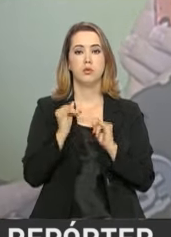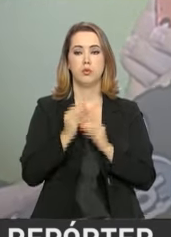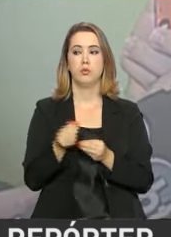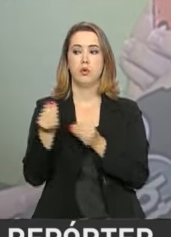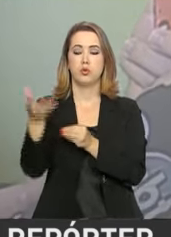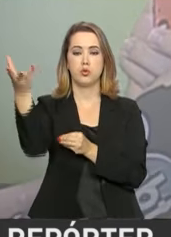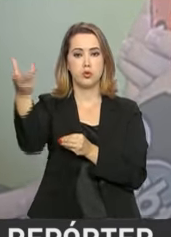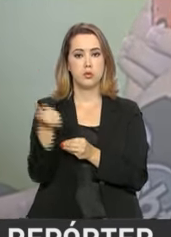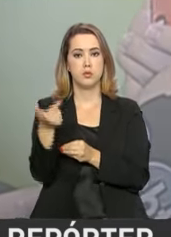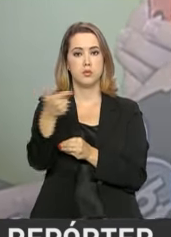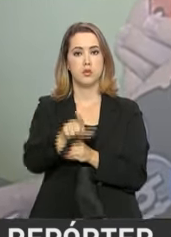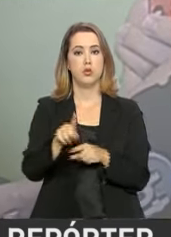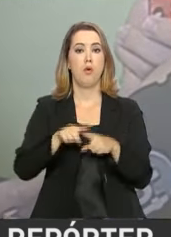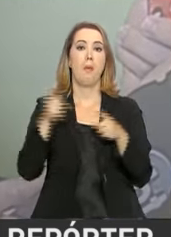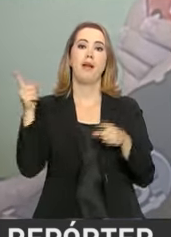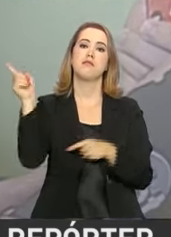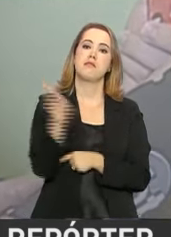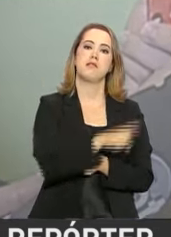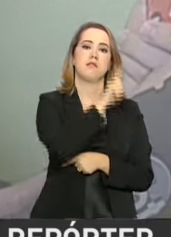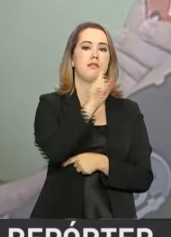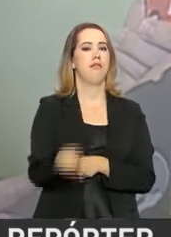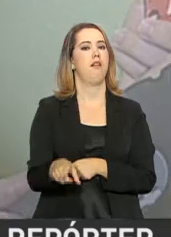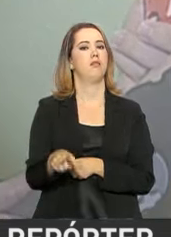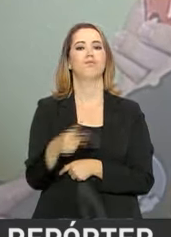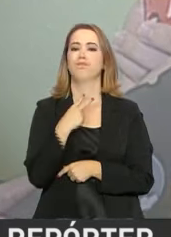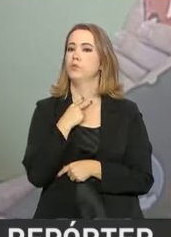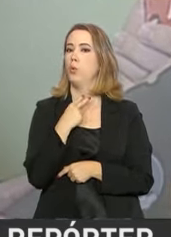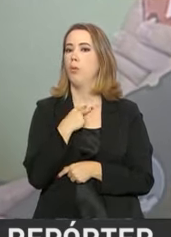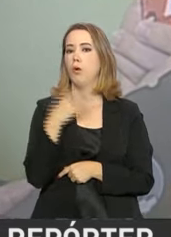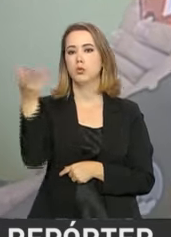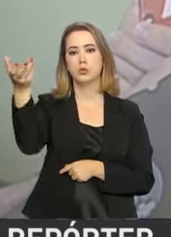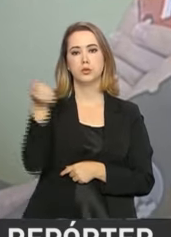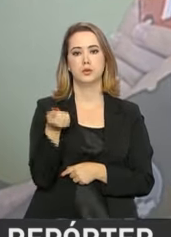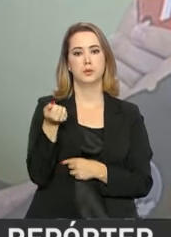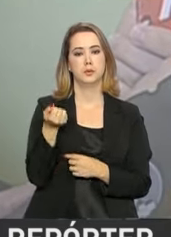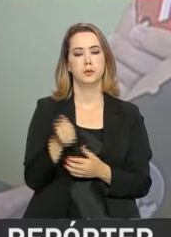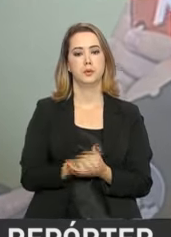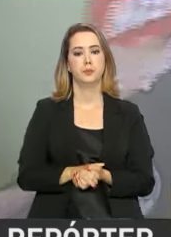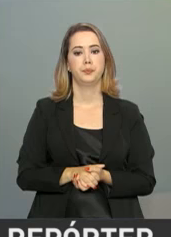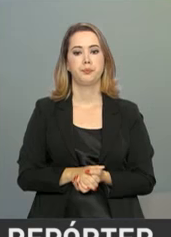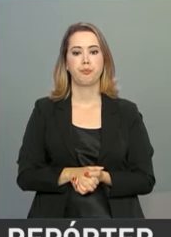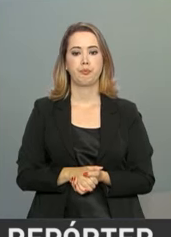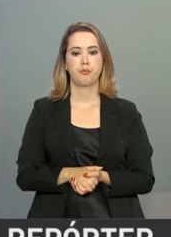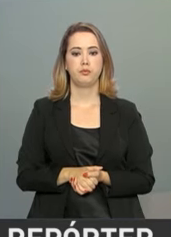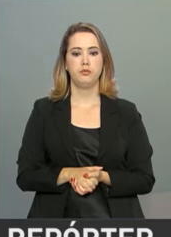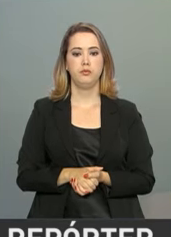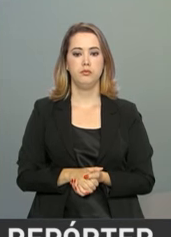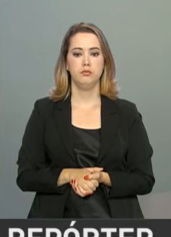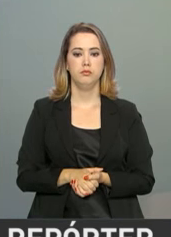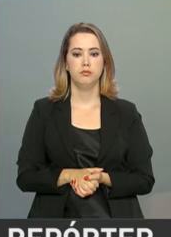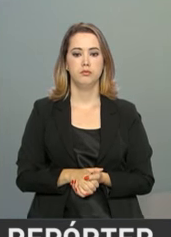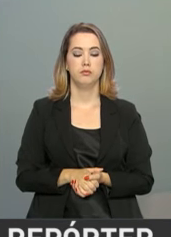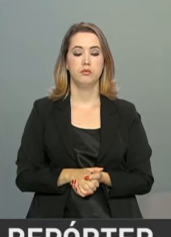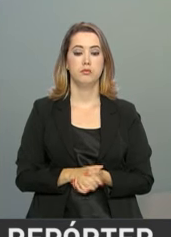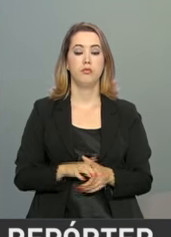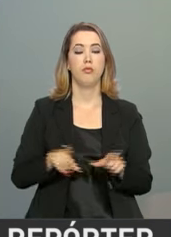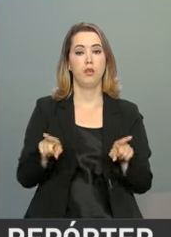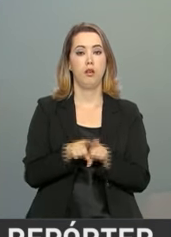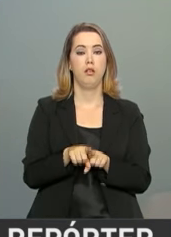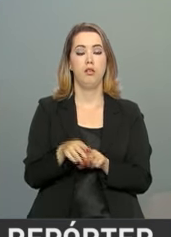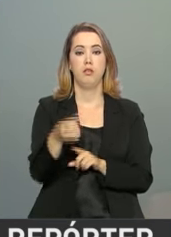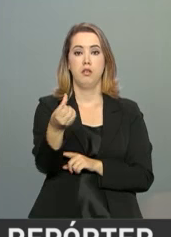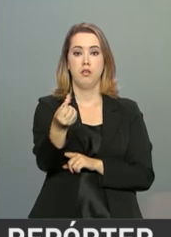explicação consistente para dar, porque a renda delas é muito maior do que tava previsto pelo Bolsa Família. Além